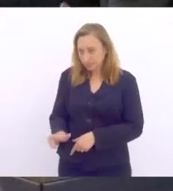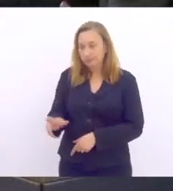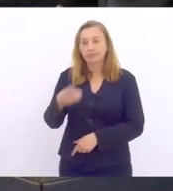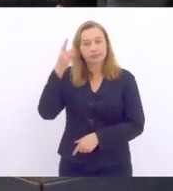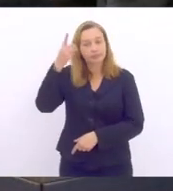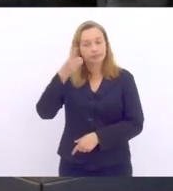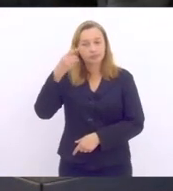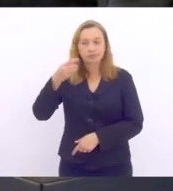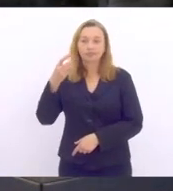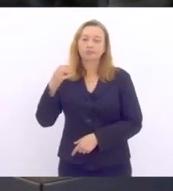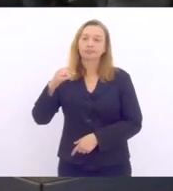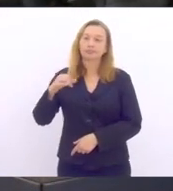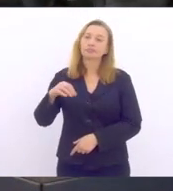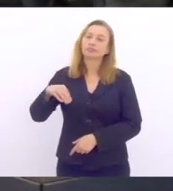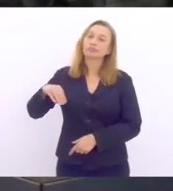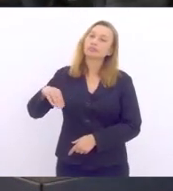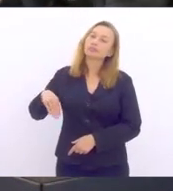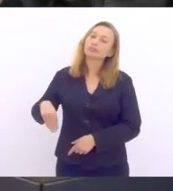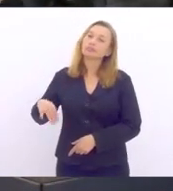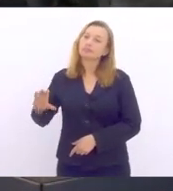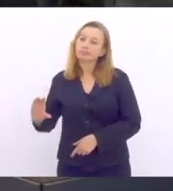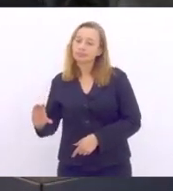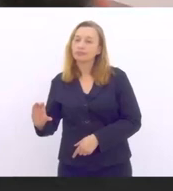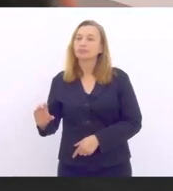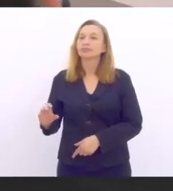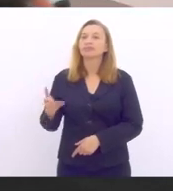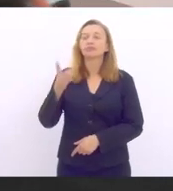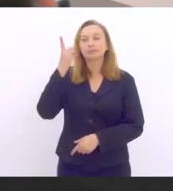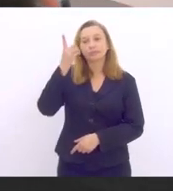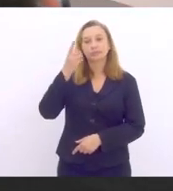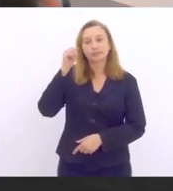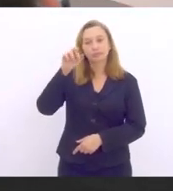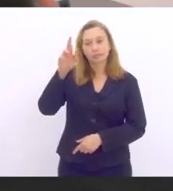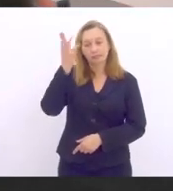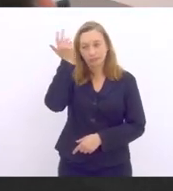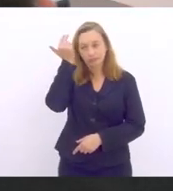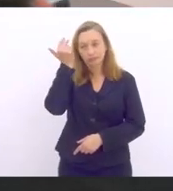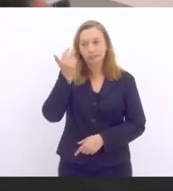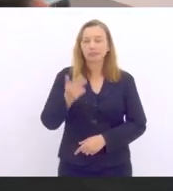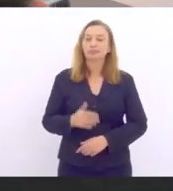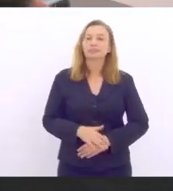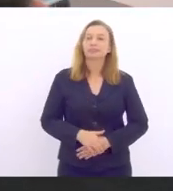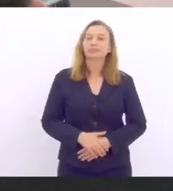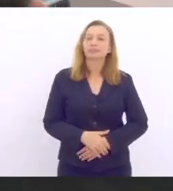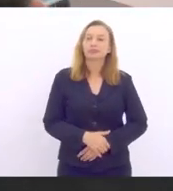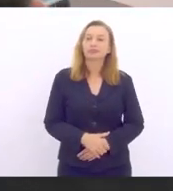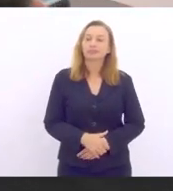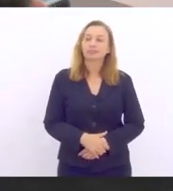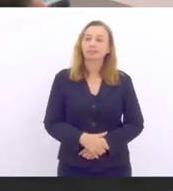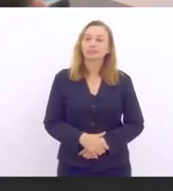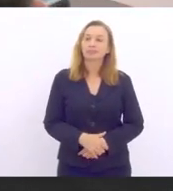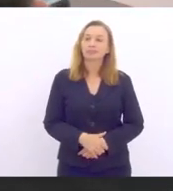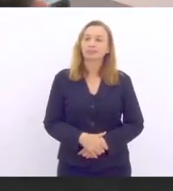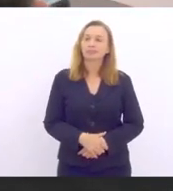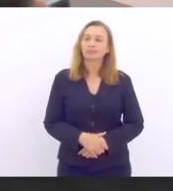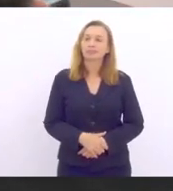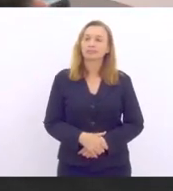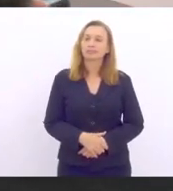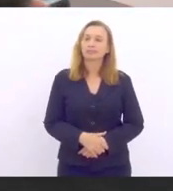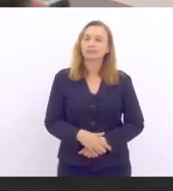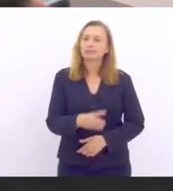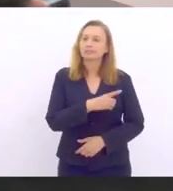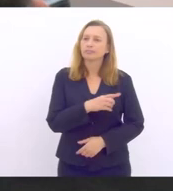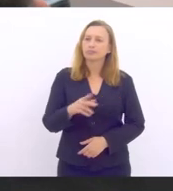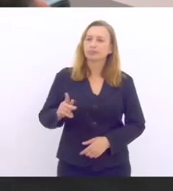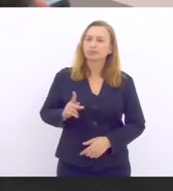Carlos Mink e Eliomar Coelho, que estão presidindo essa audiência. A Defensoria